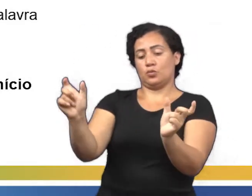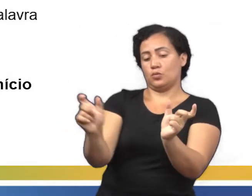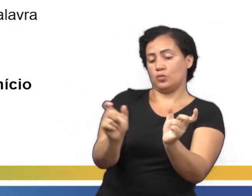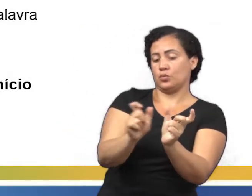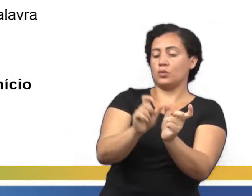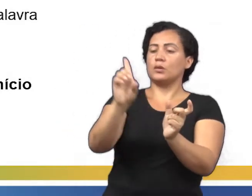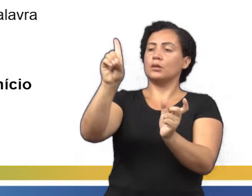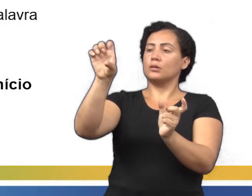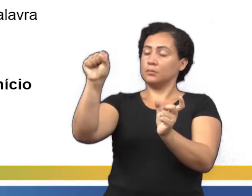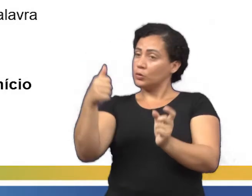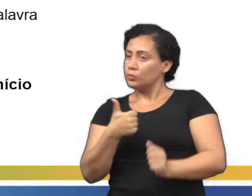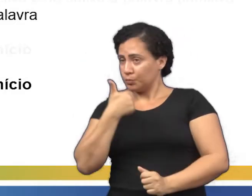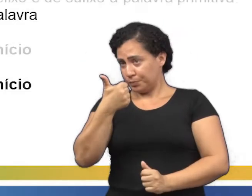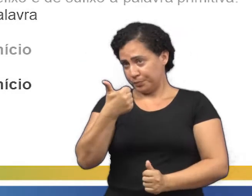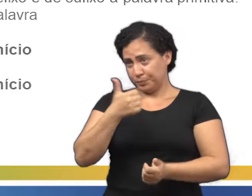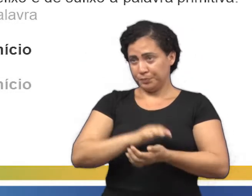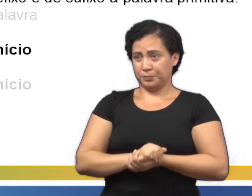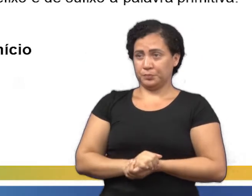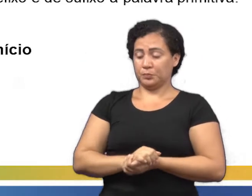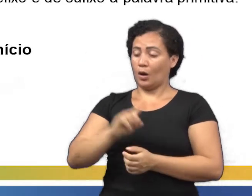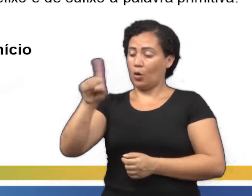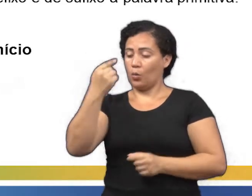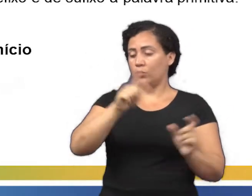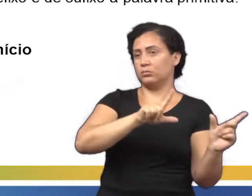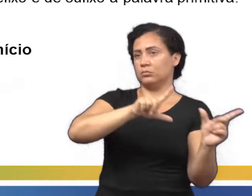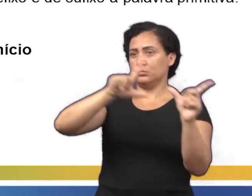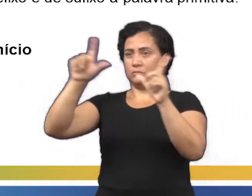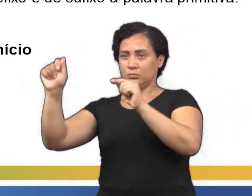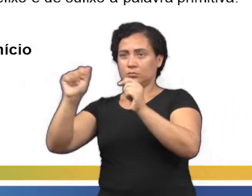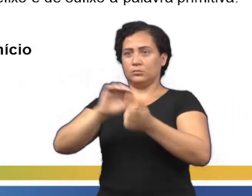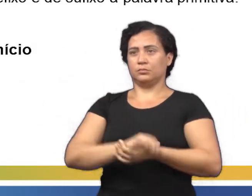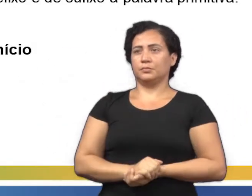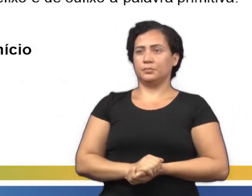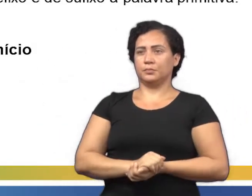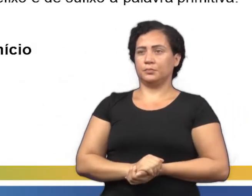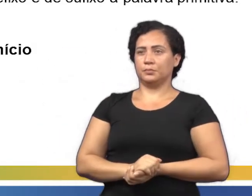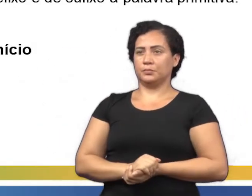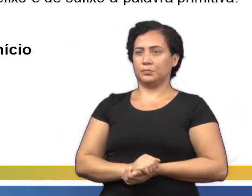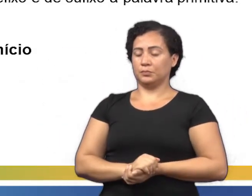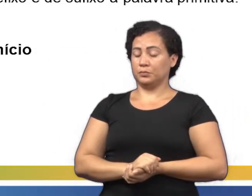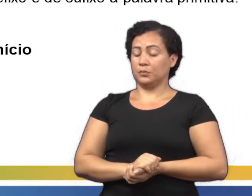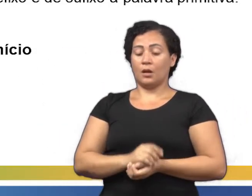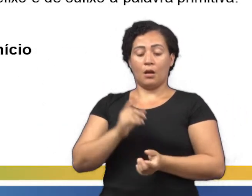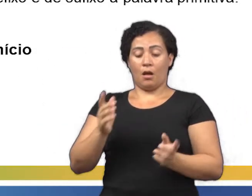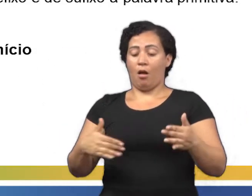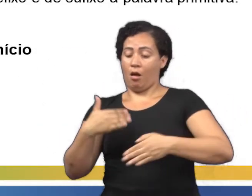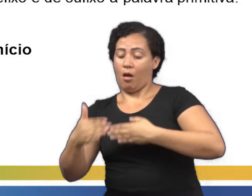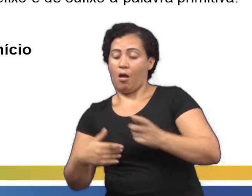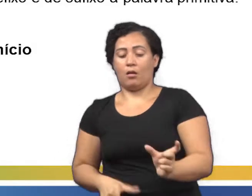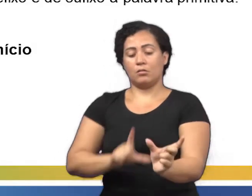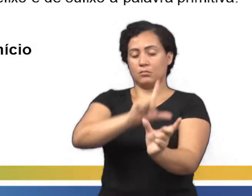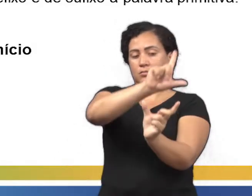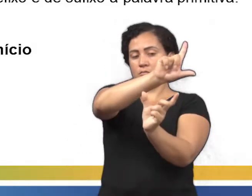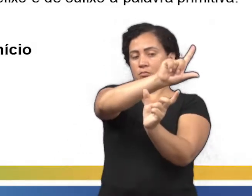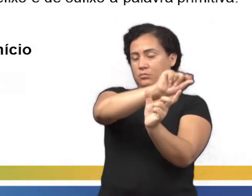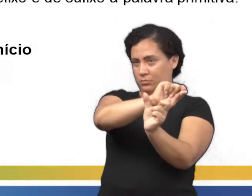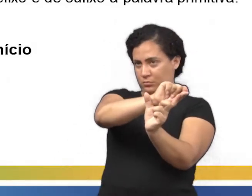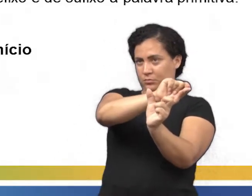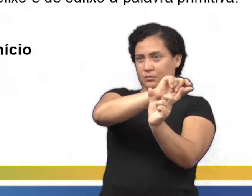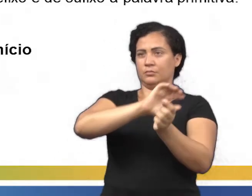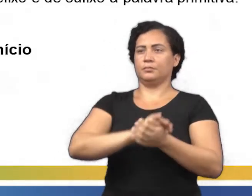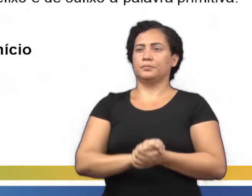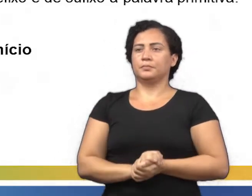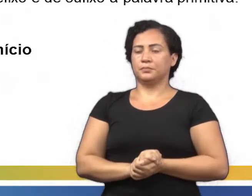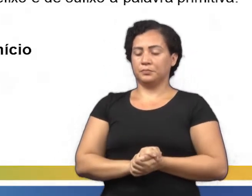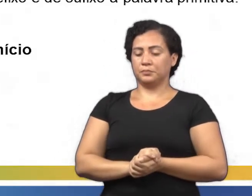verbo. Tudo bem? Próximo slide. Vamos ver o processo de derivação